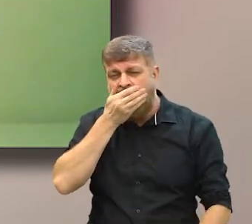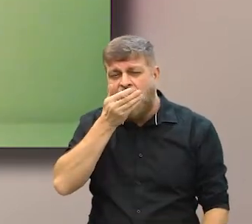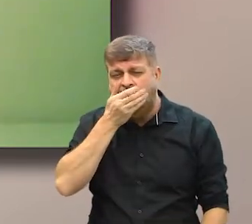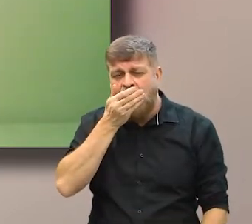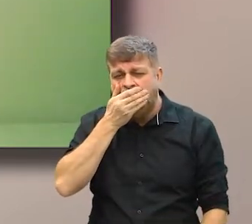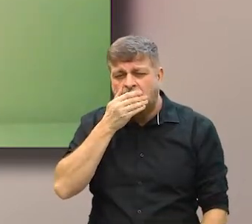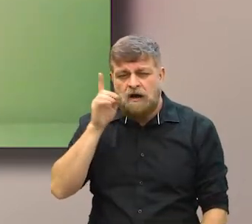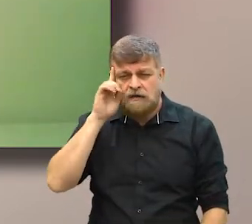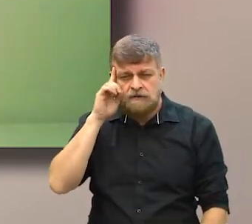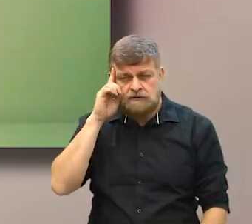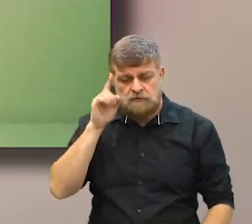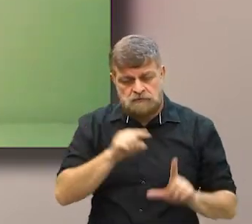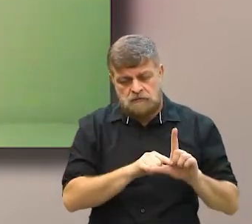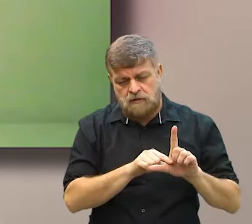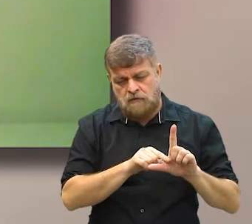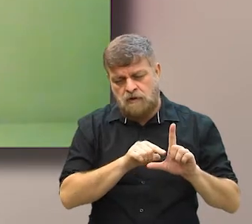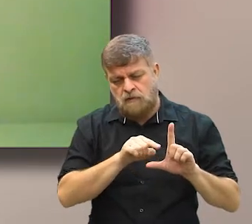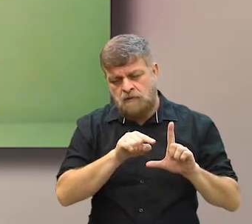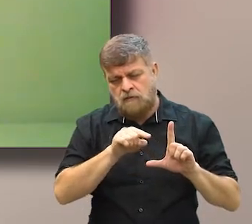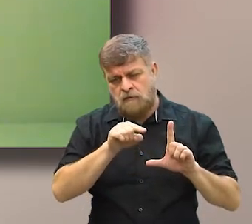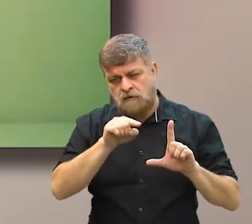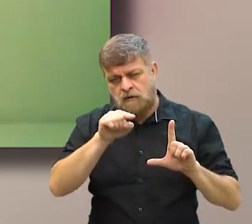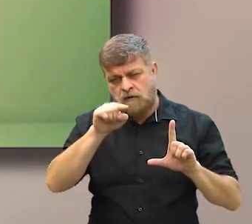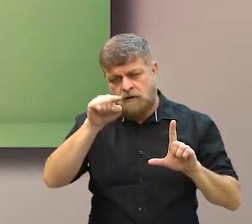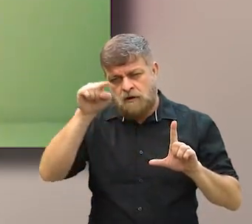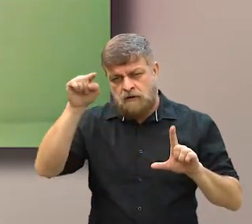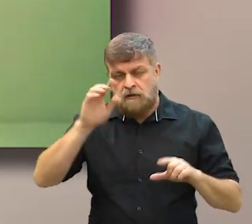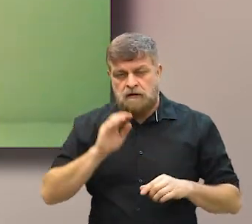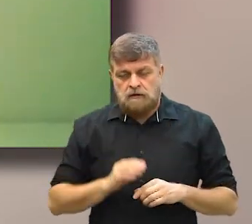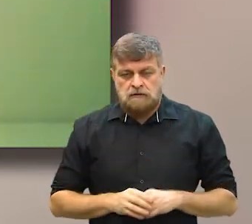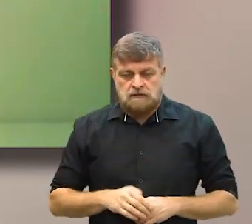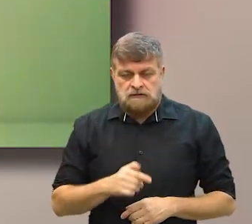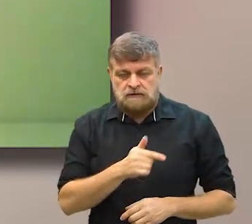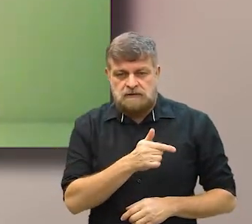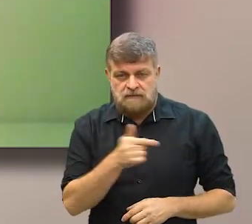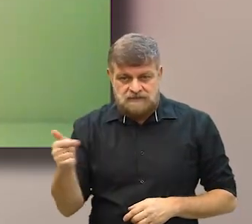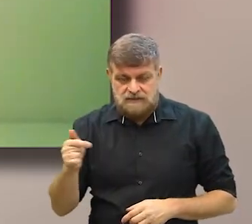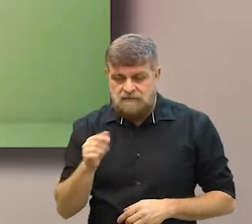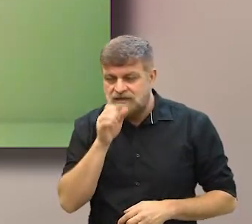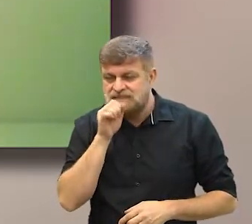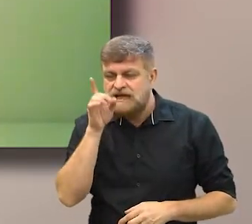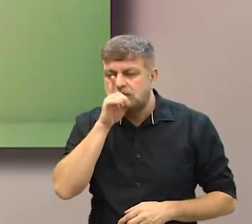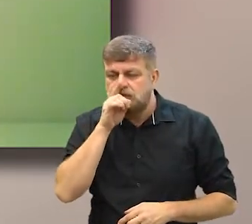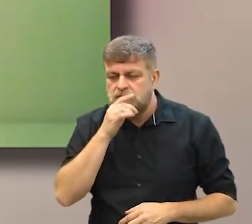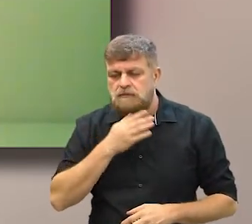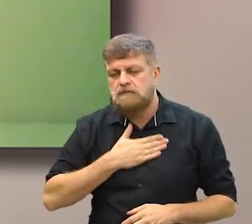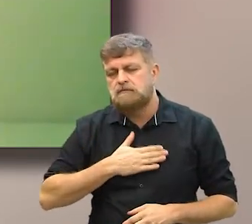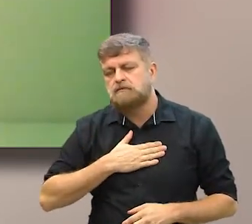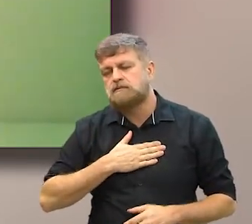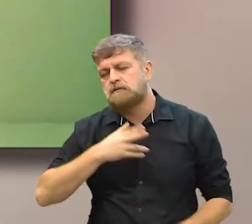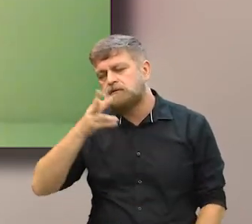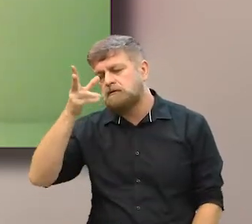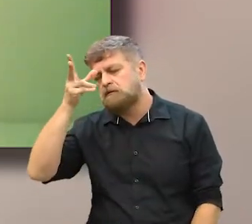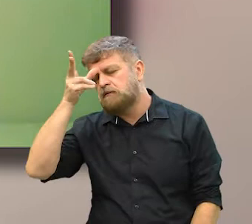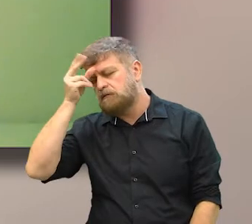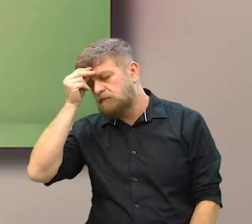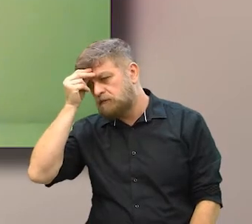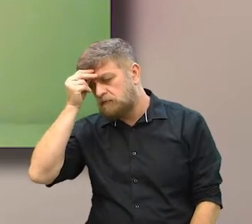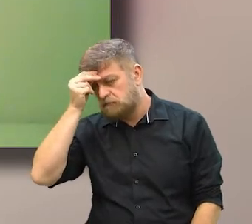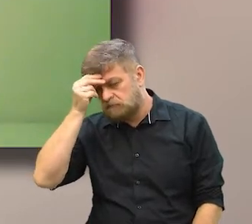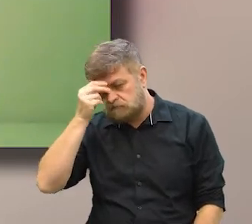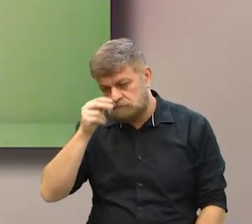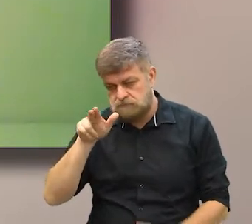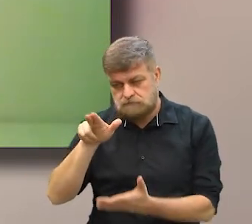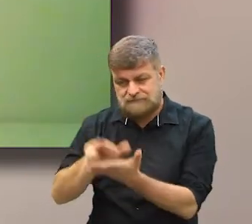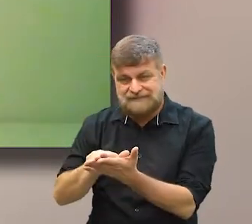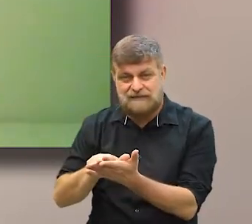uma sonolência diurna crescente durante o dia e eles melhoram no final de semana porque eles dormem à vontade.